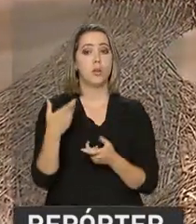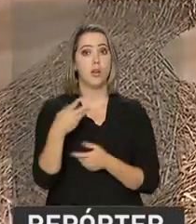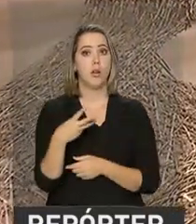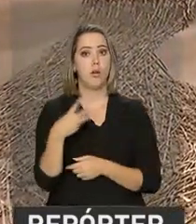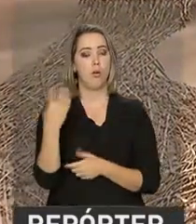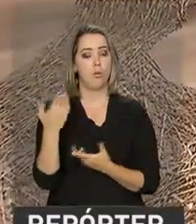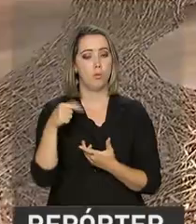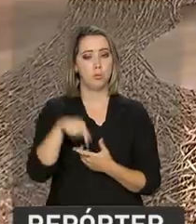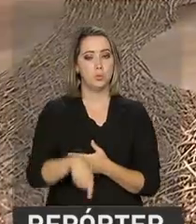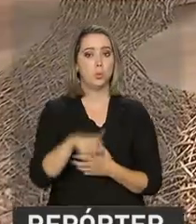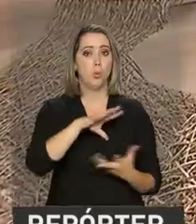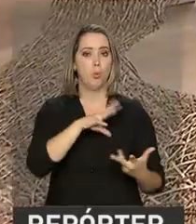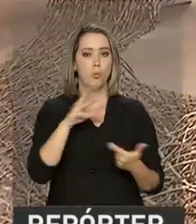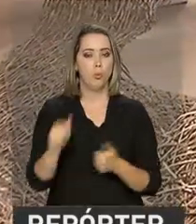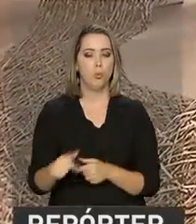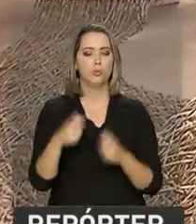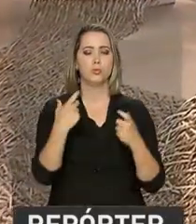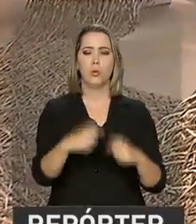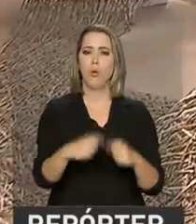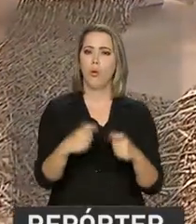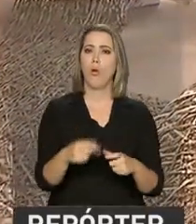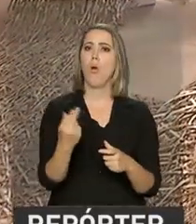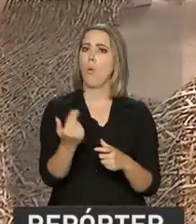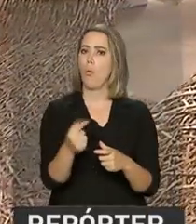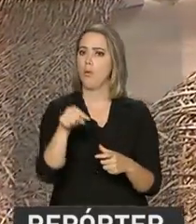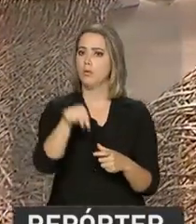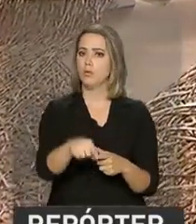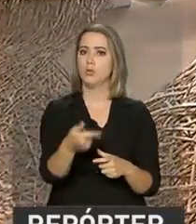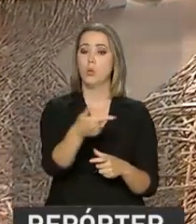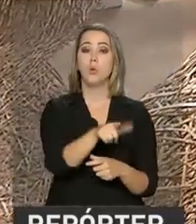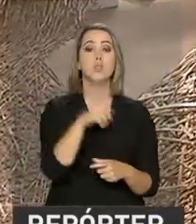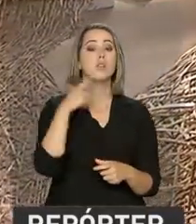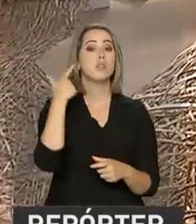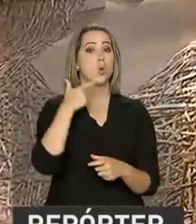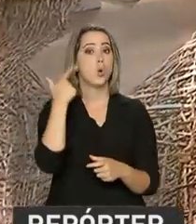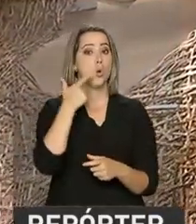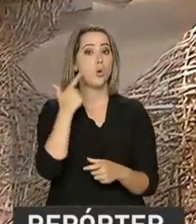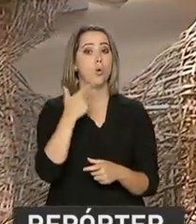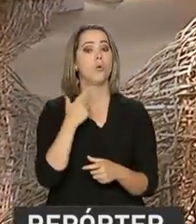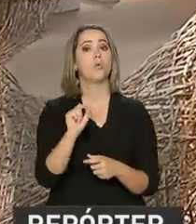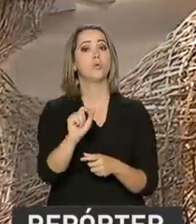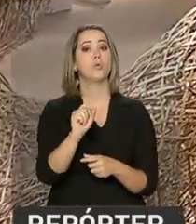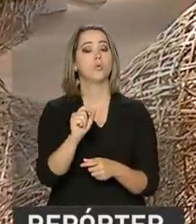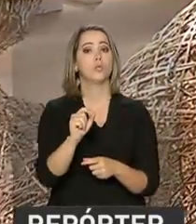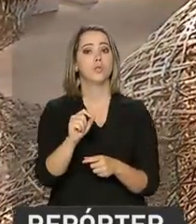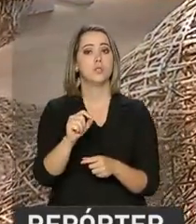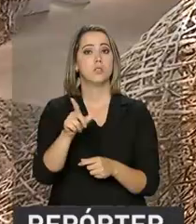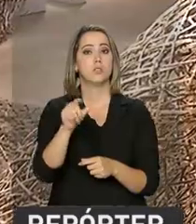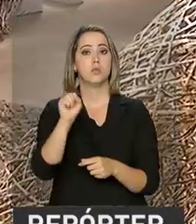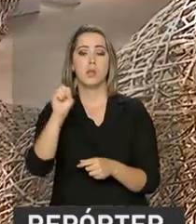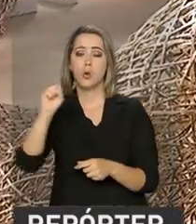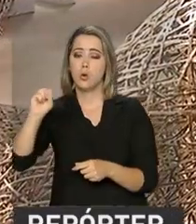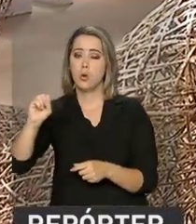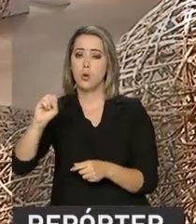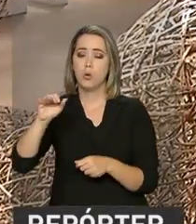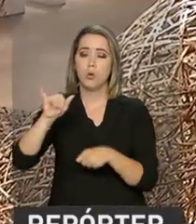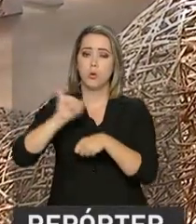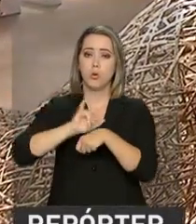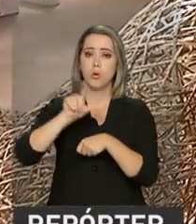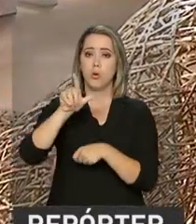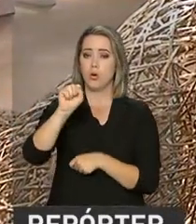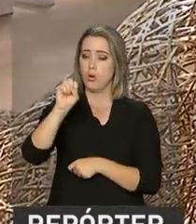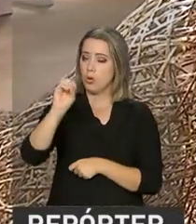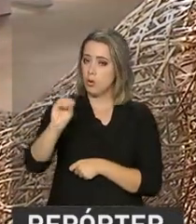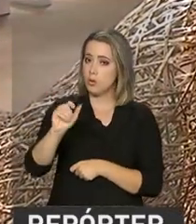mundo a ter um espaço como este as outras serão Londres na Inglaterra e Los Angeles nos Estados Unidos a capital